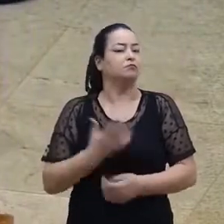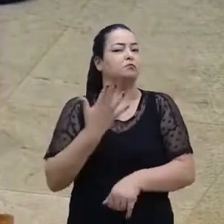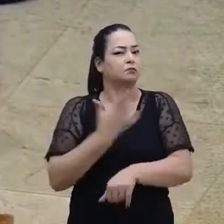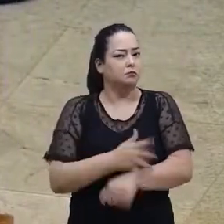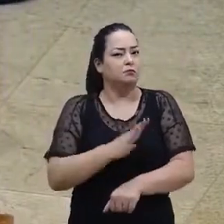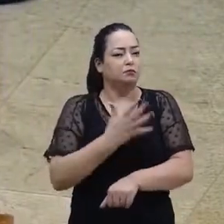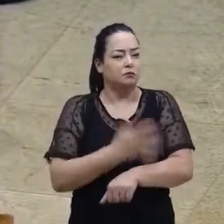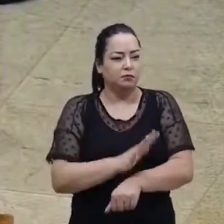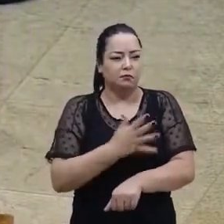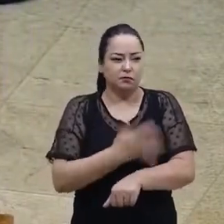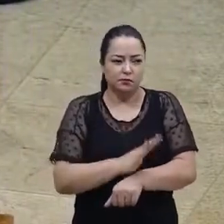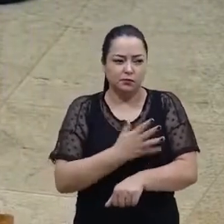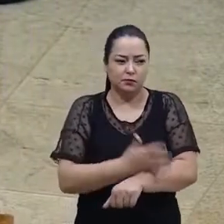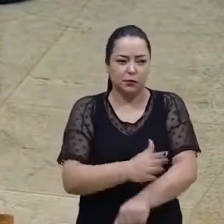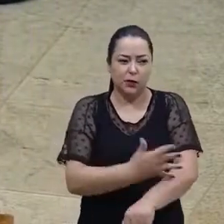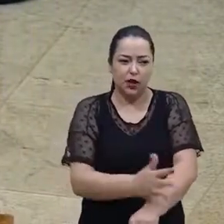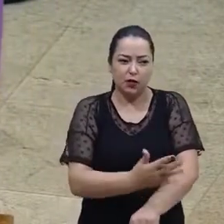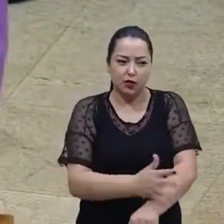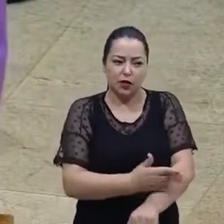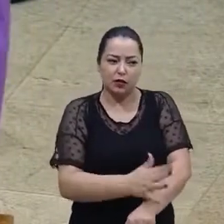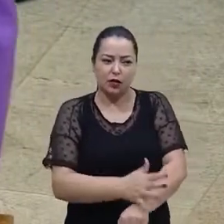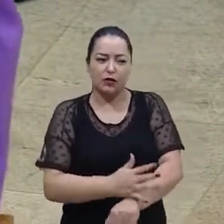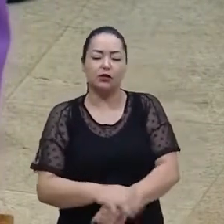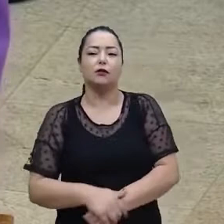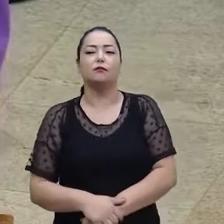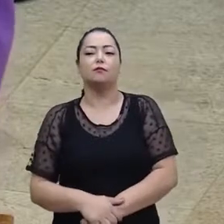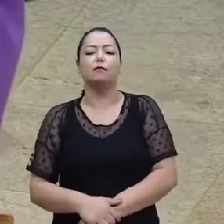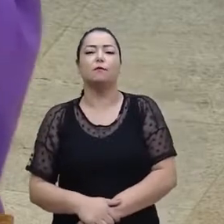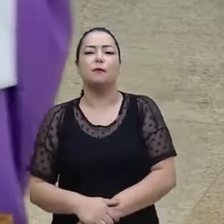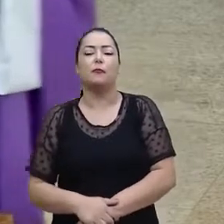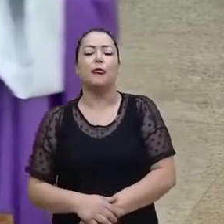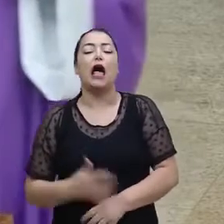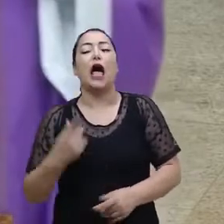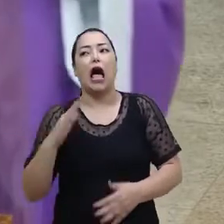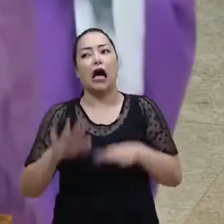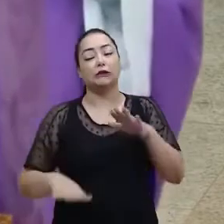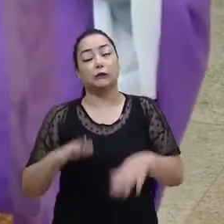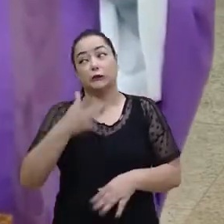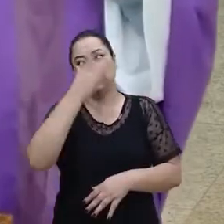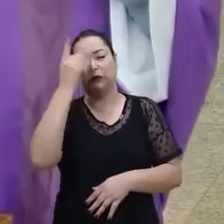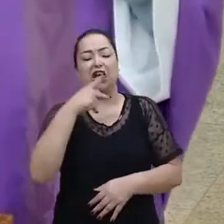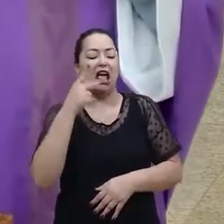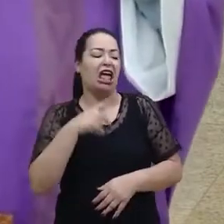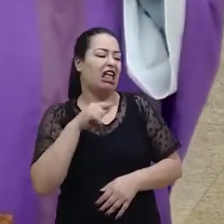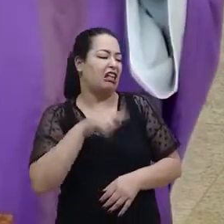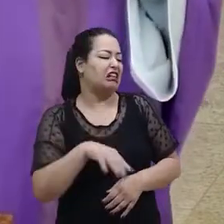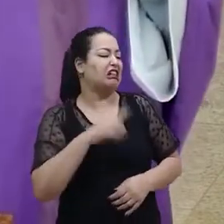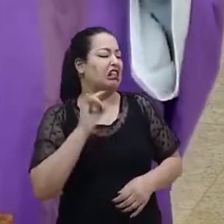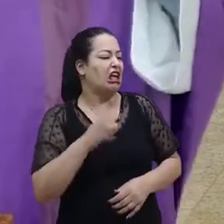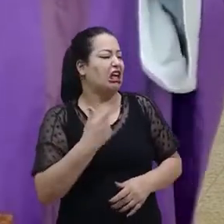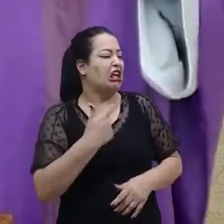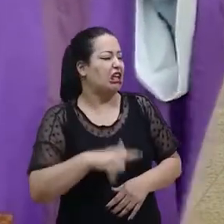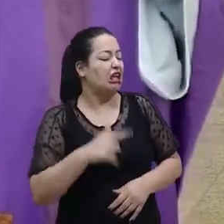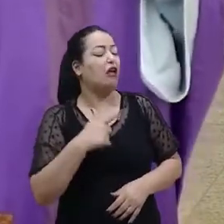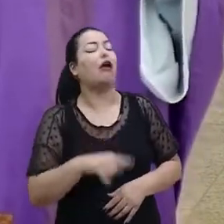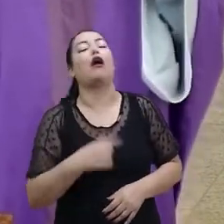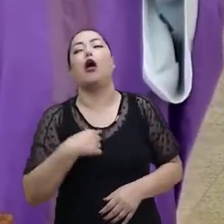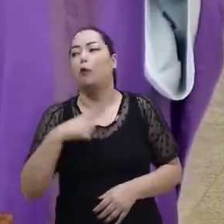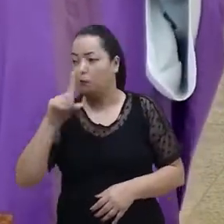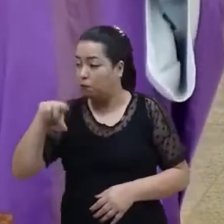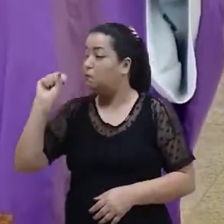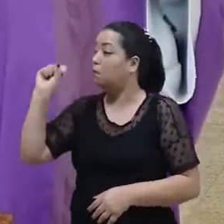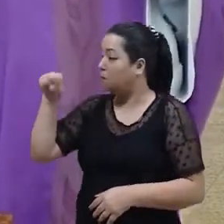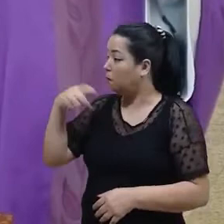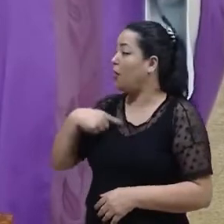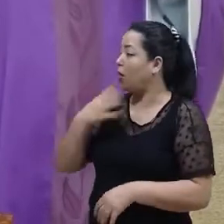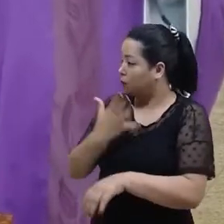não tenho às vezes querem confundir a gente já que vocês rezam com repetição se alguém disser para você se você reza com repetição Você devia exatamente